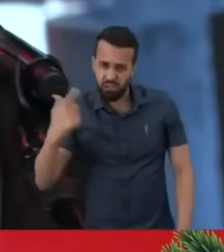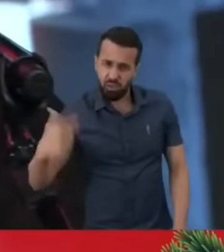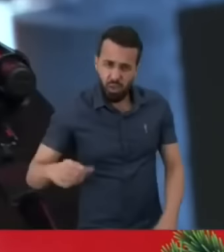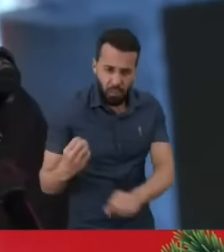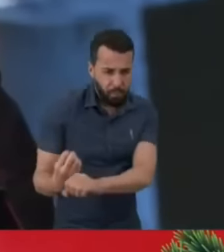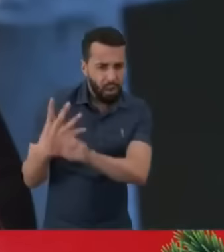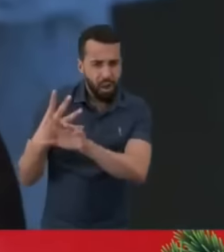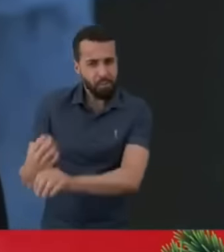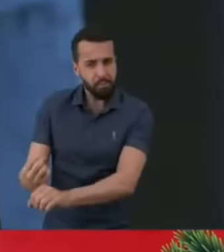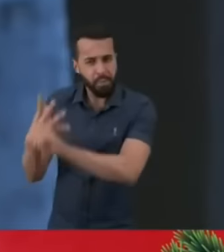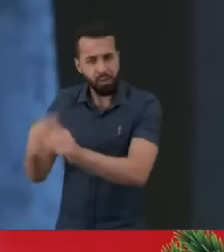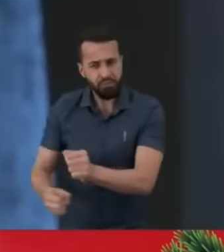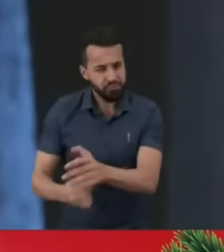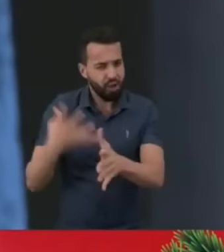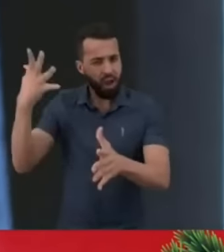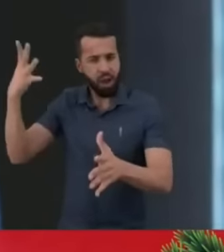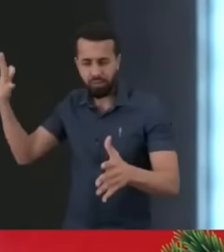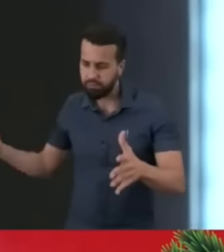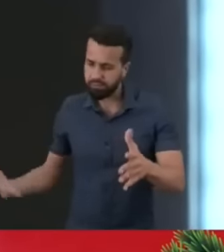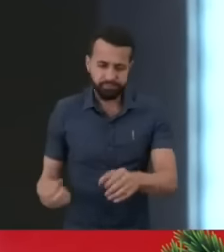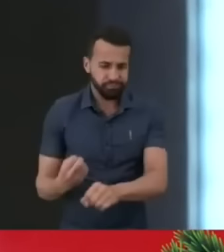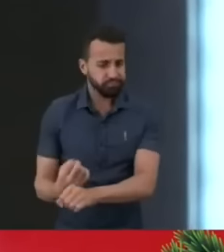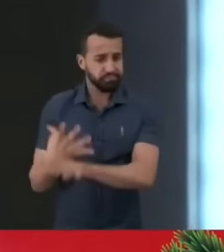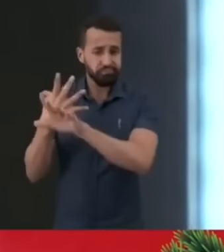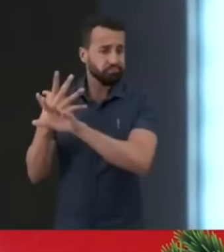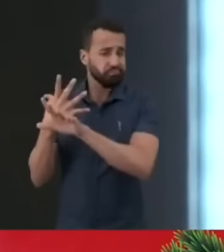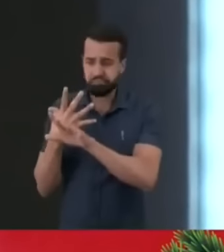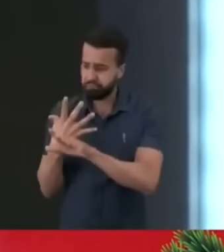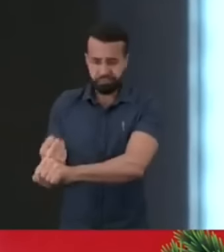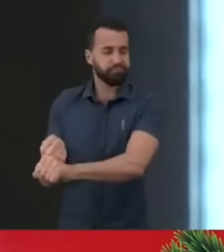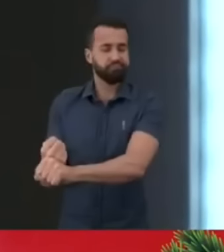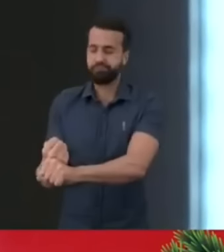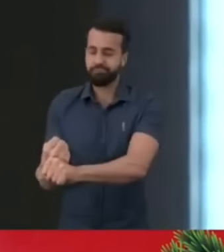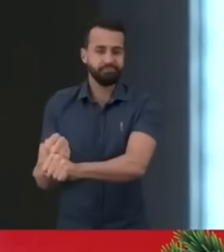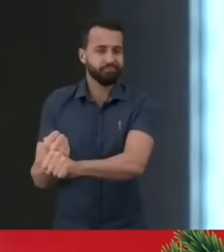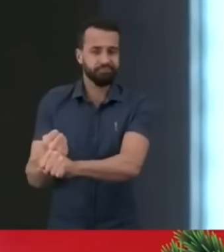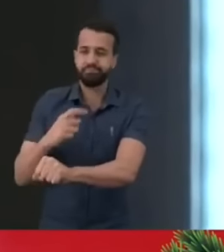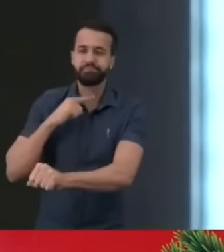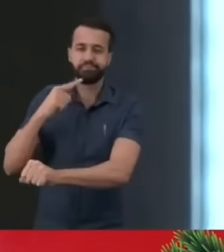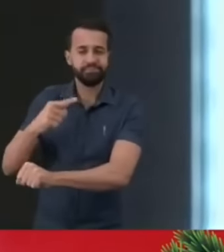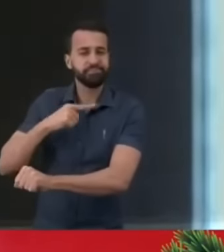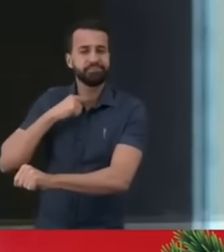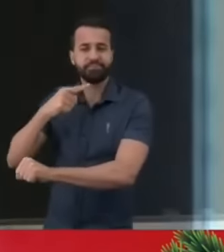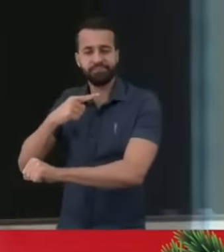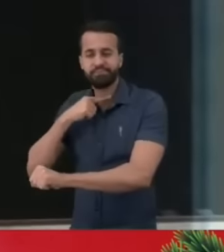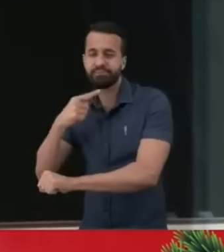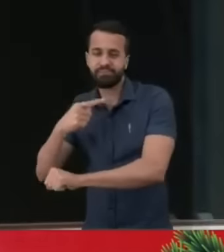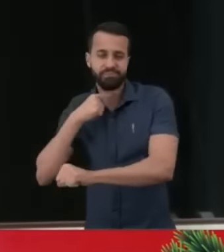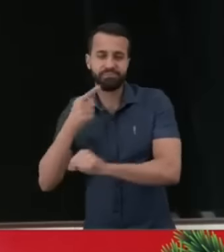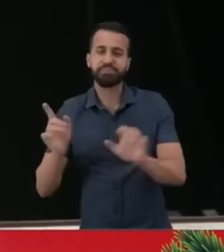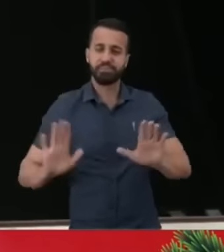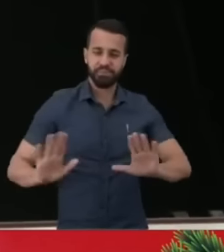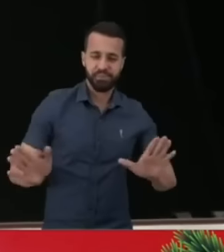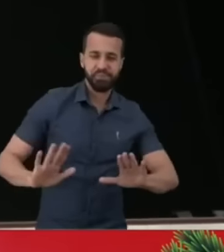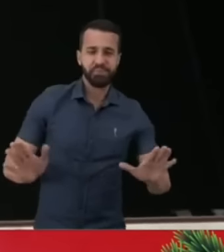vai piscar várias vezes. Telefone mudo não pode chamar.